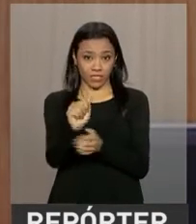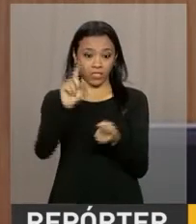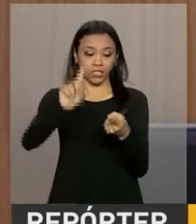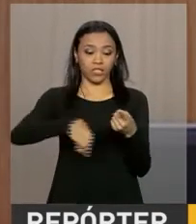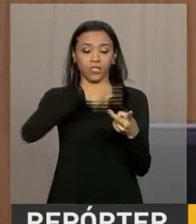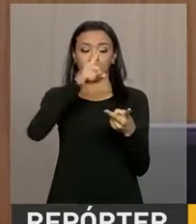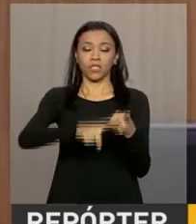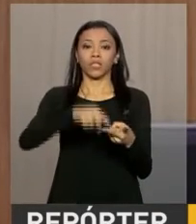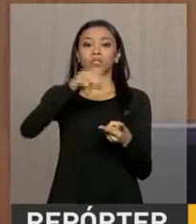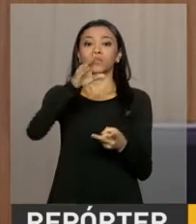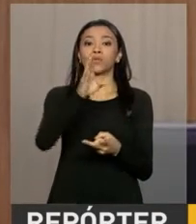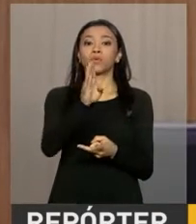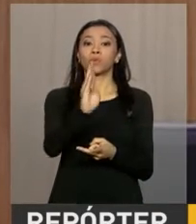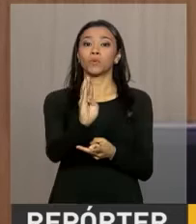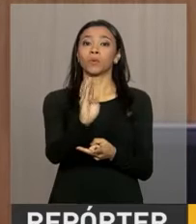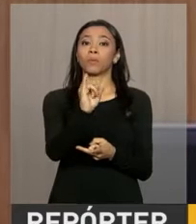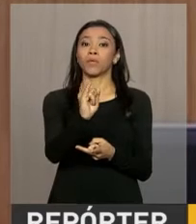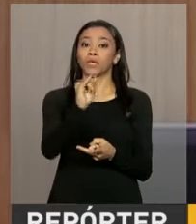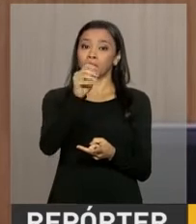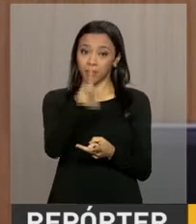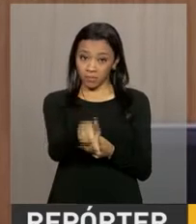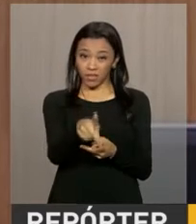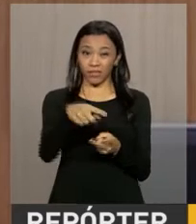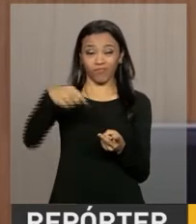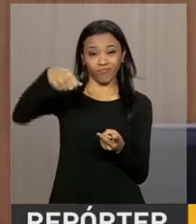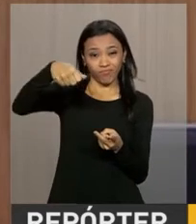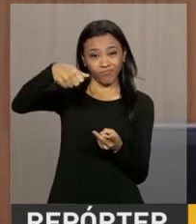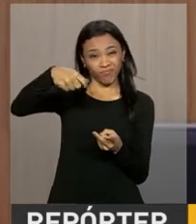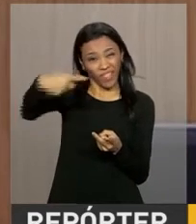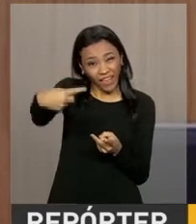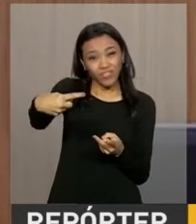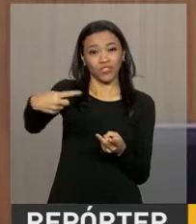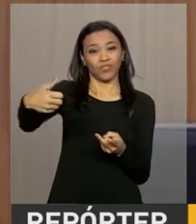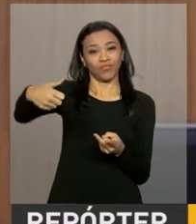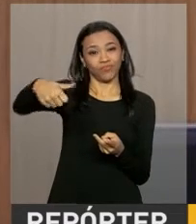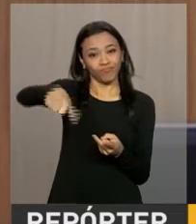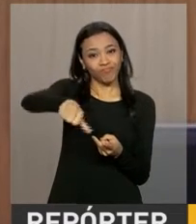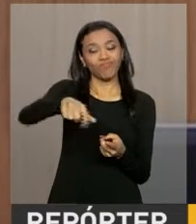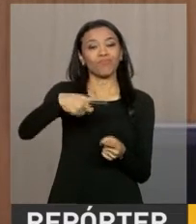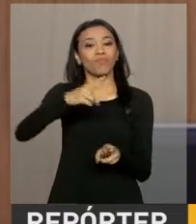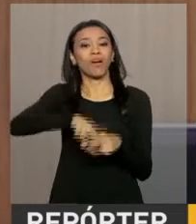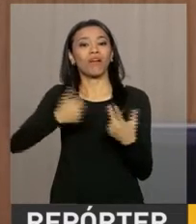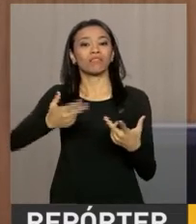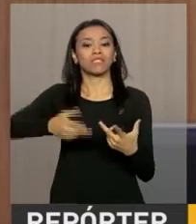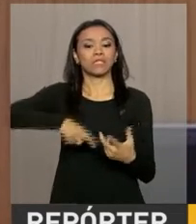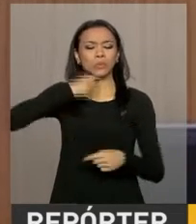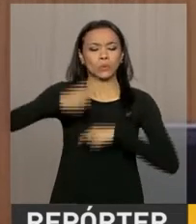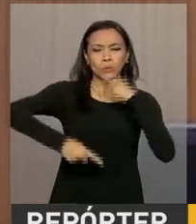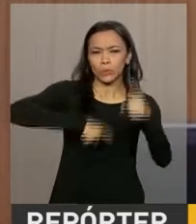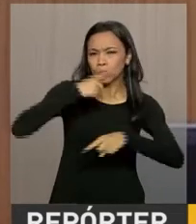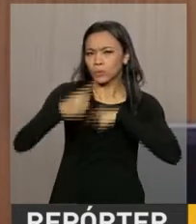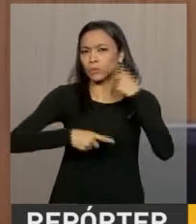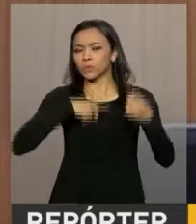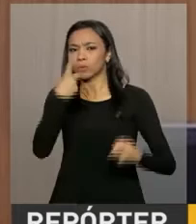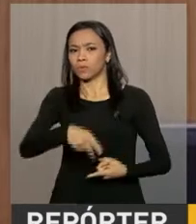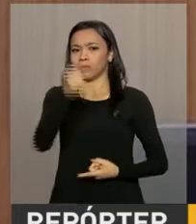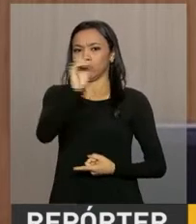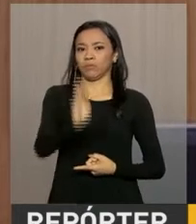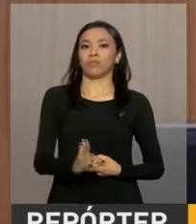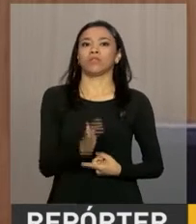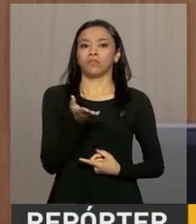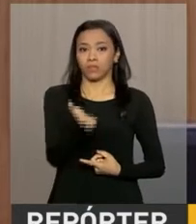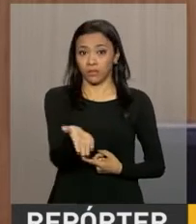terreno negativo, em função de incertezas diversas. O investimento tem se retraído bastante em função